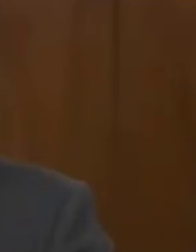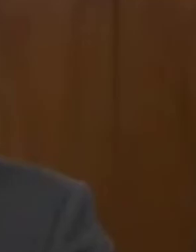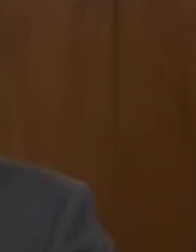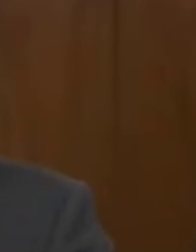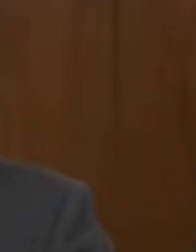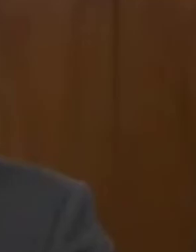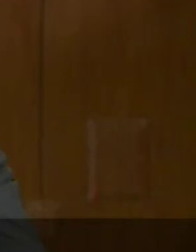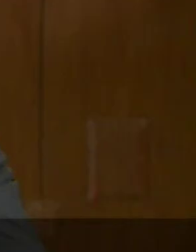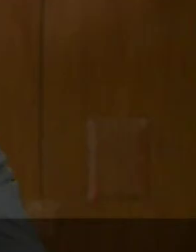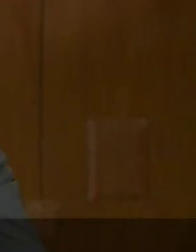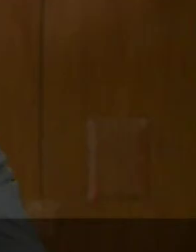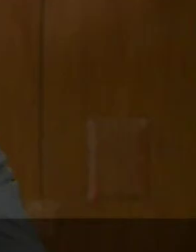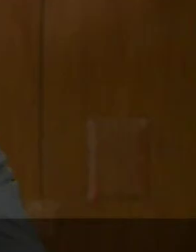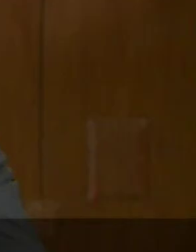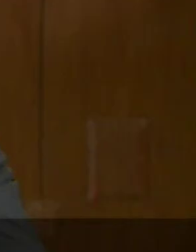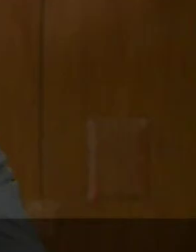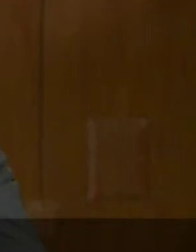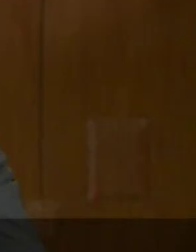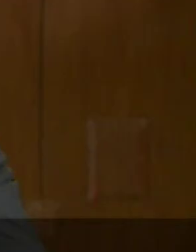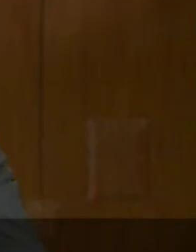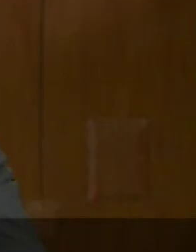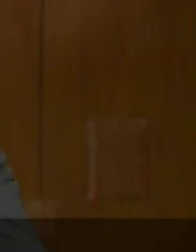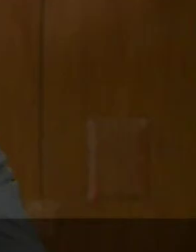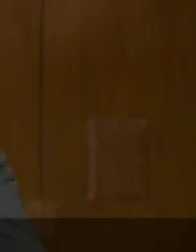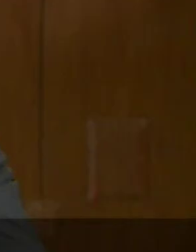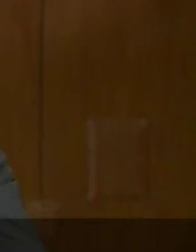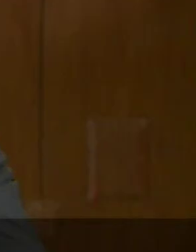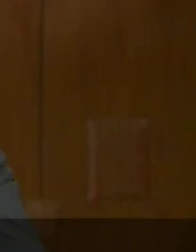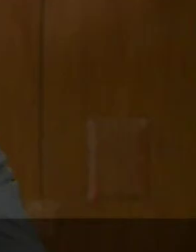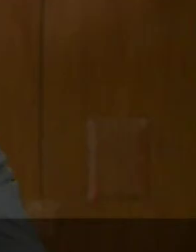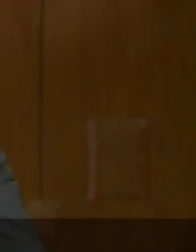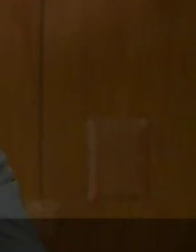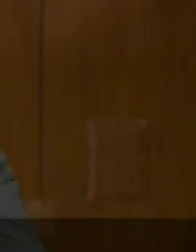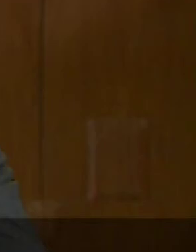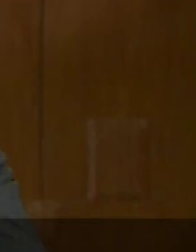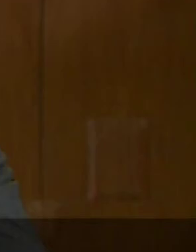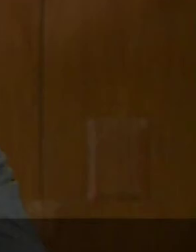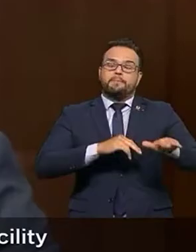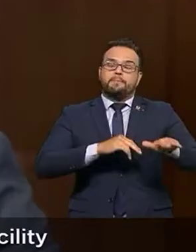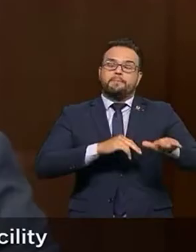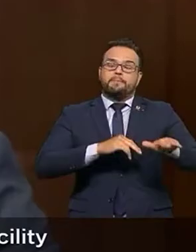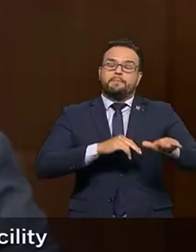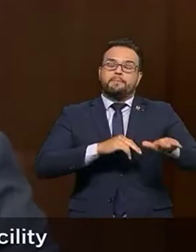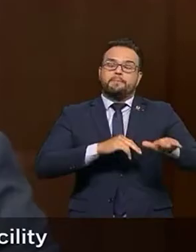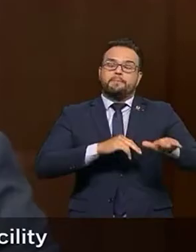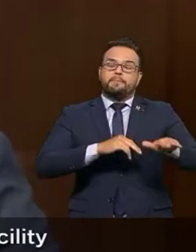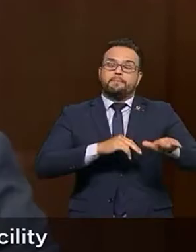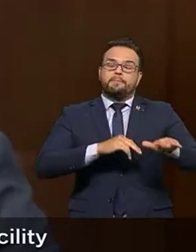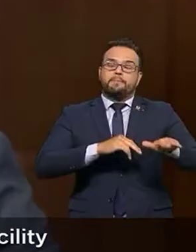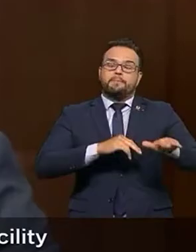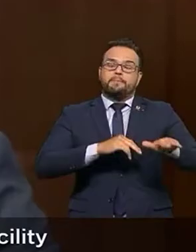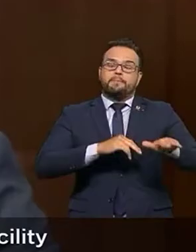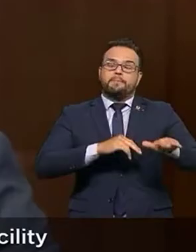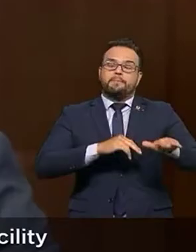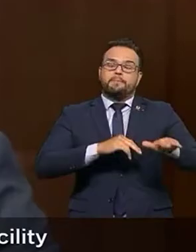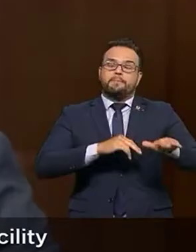inegociáveis acrescentou bolsonaro também bem senão no pronunciamento a realização da Copa América de futebol